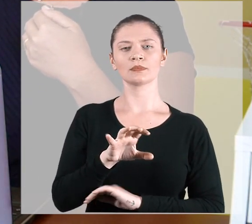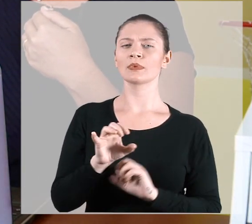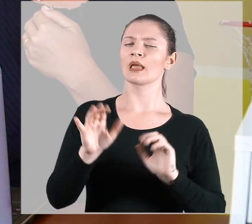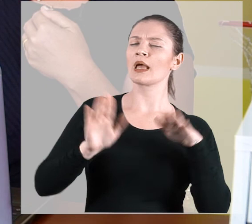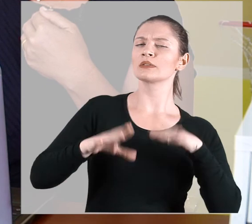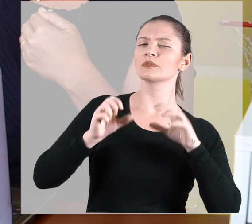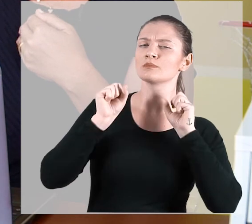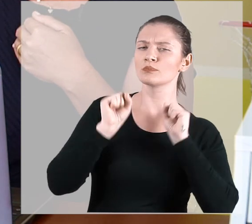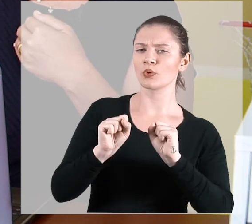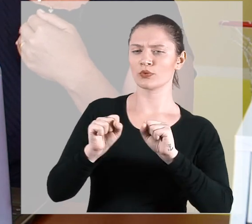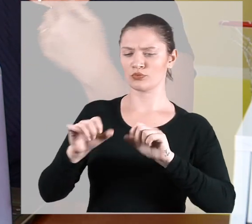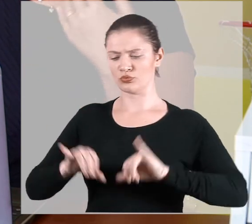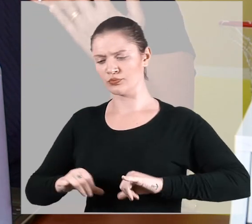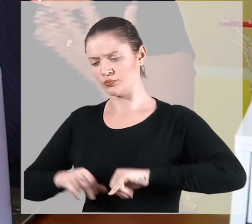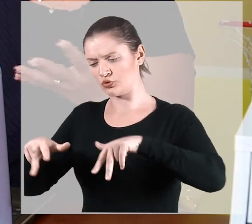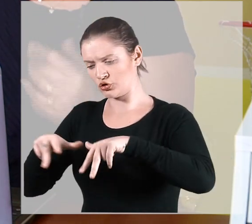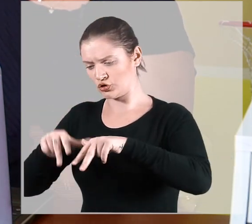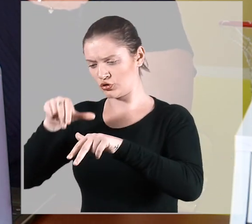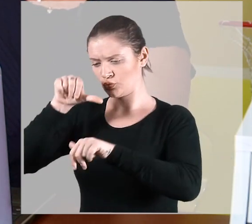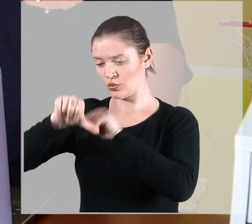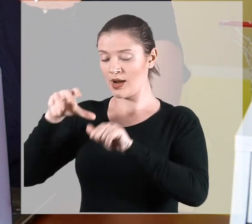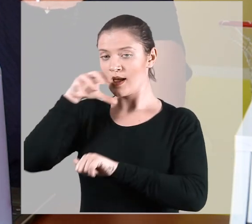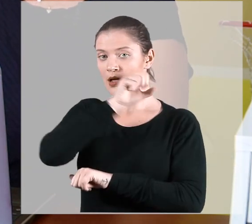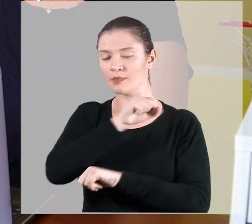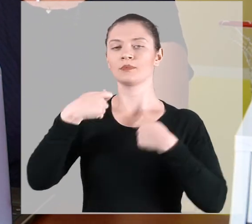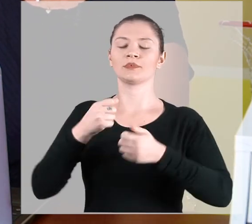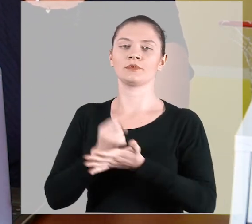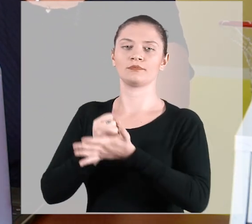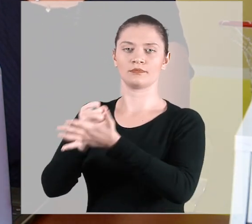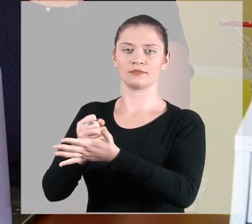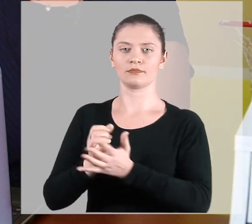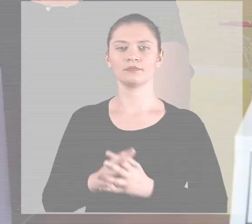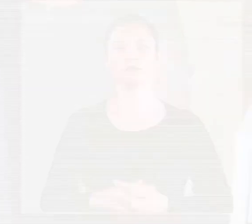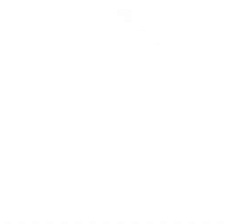pode ser casos de disforia de gênero transitória, e a gente tem que auxiliar esses jovens.